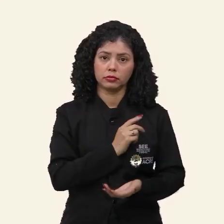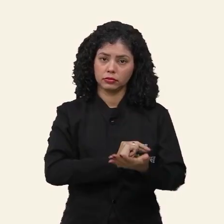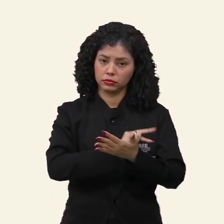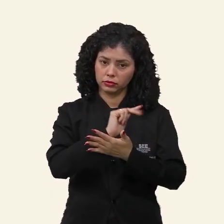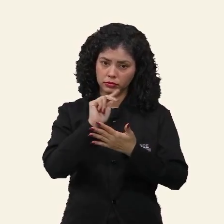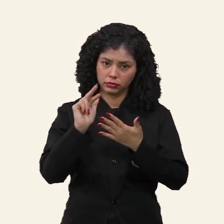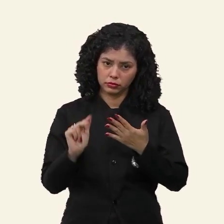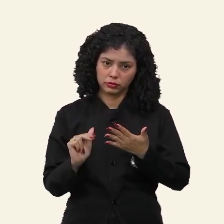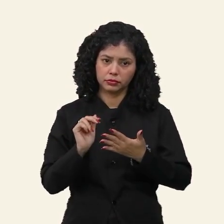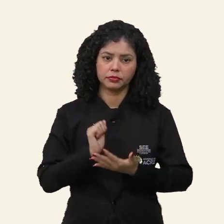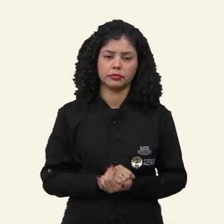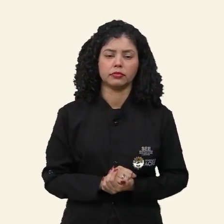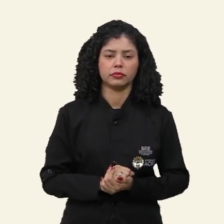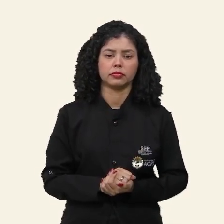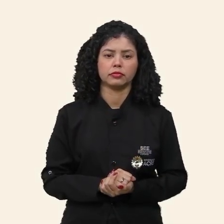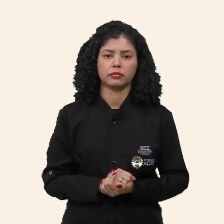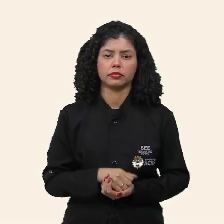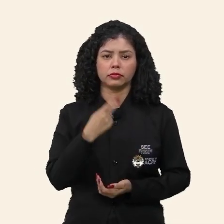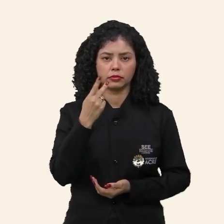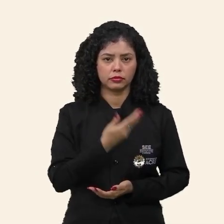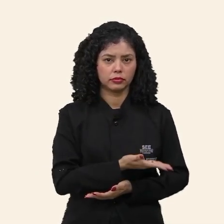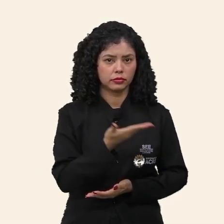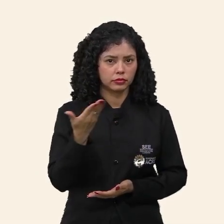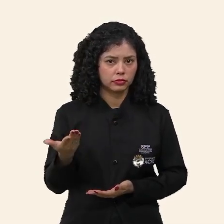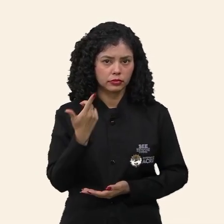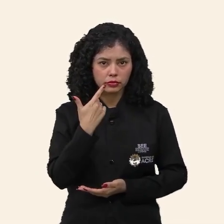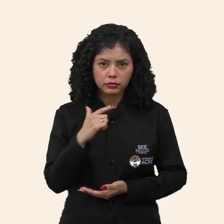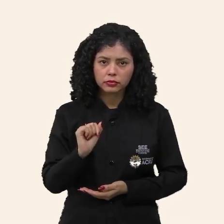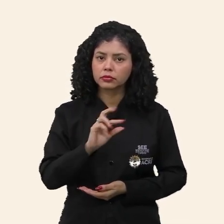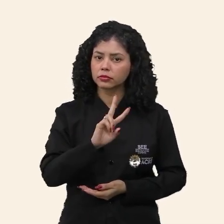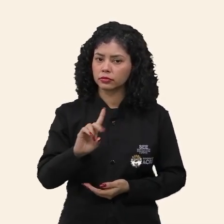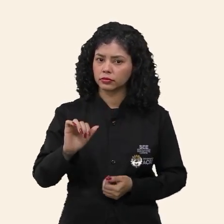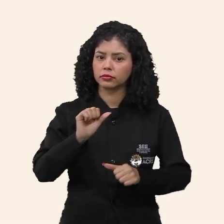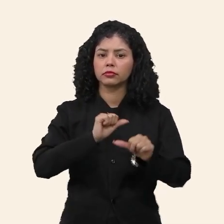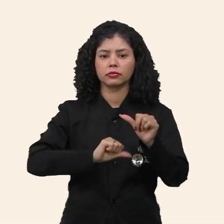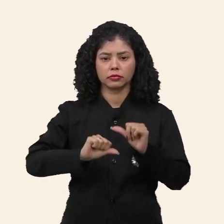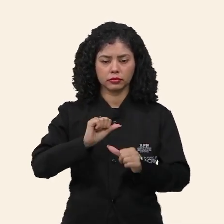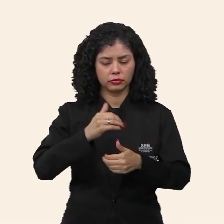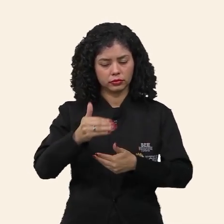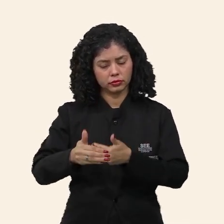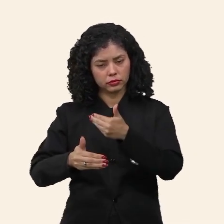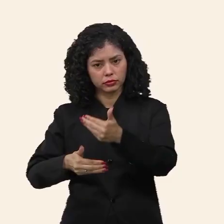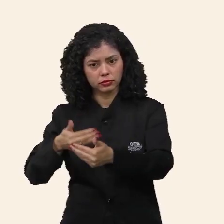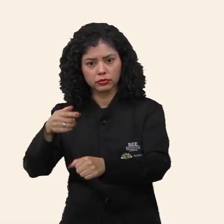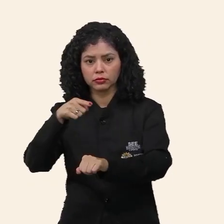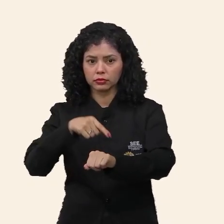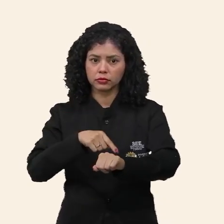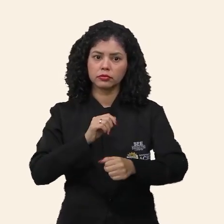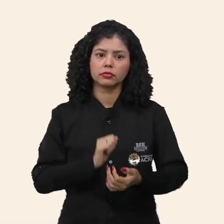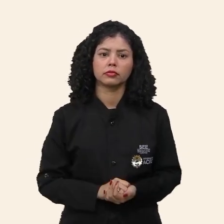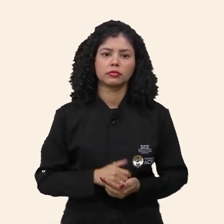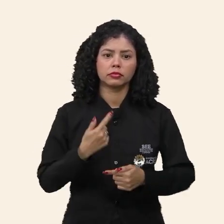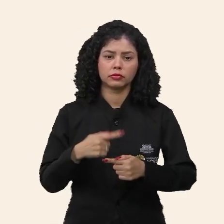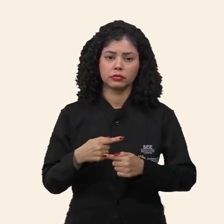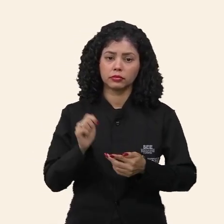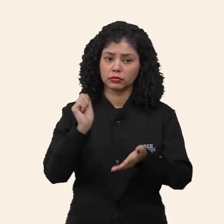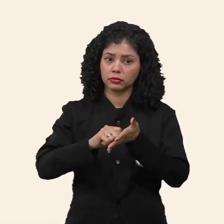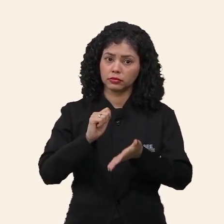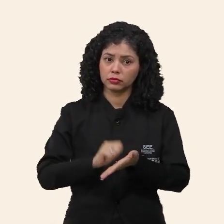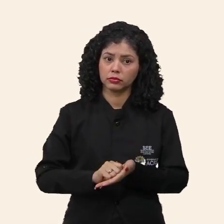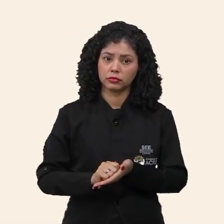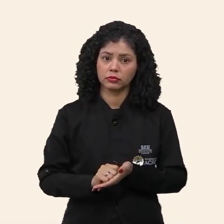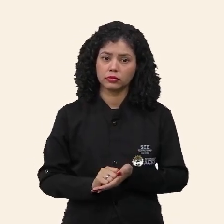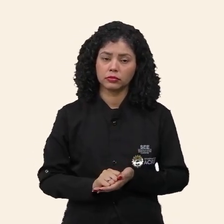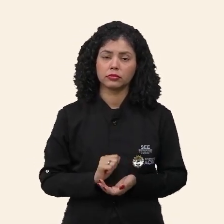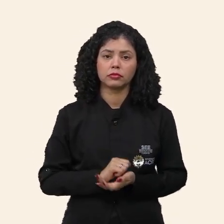viva e diversa. Eu falei para vocês que a língua ela vai se transformando Com o tempo, a gramática